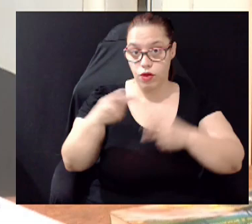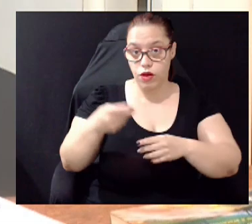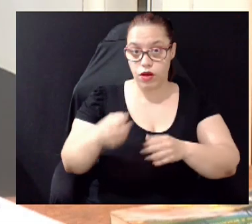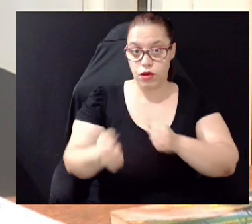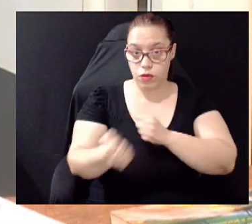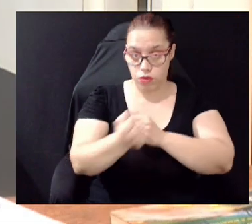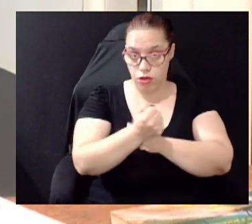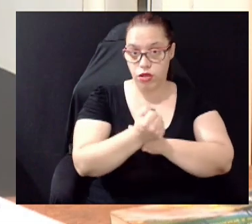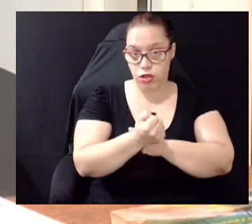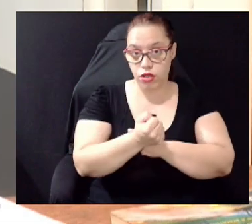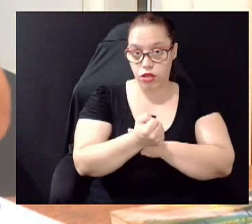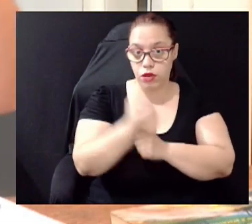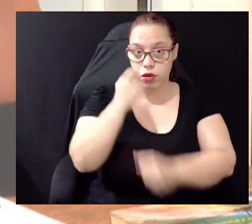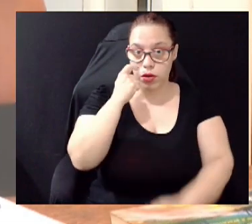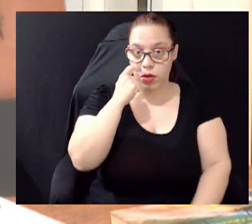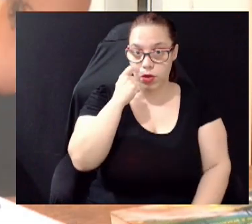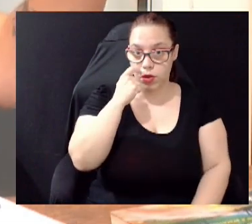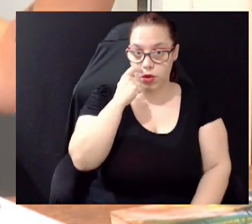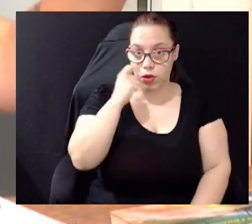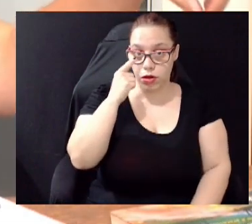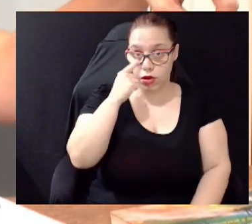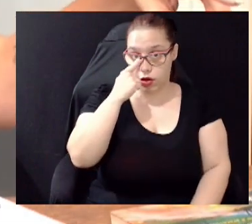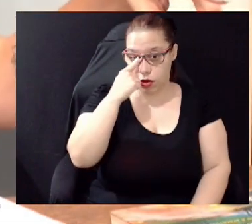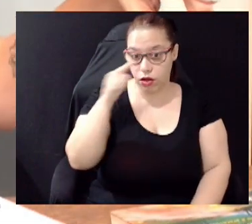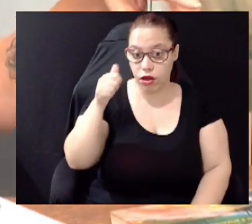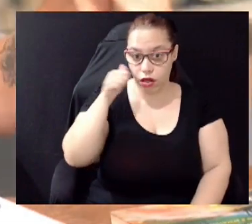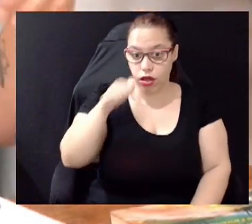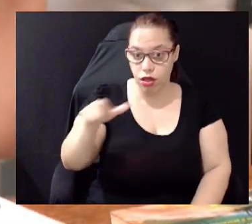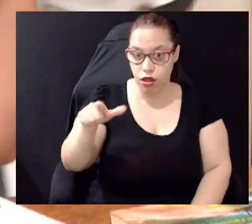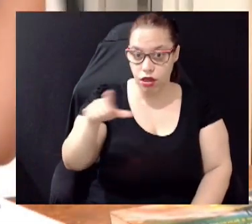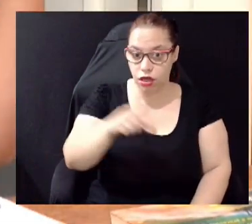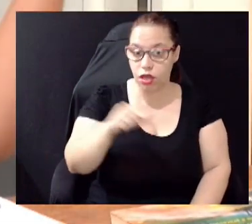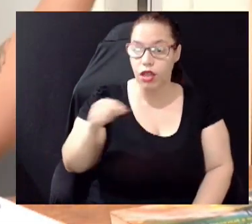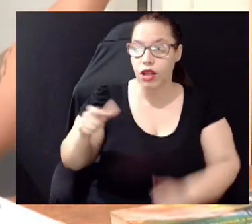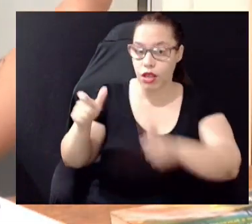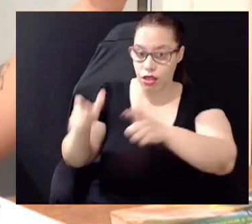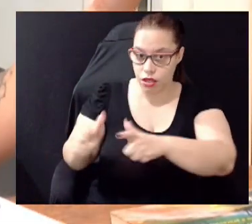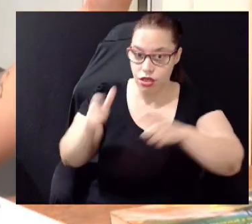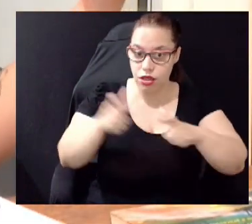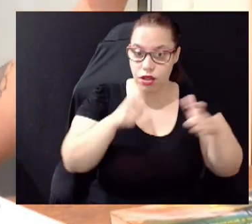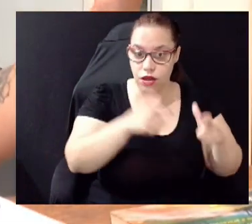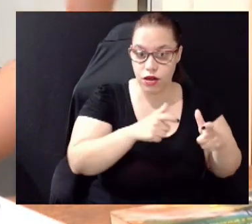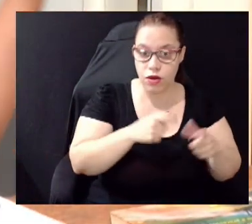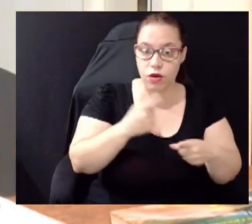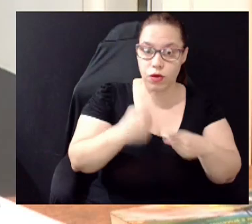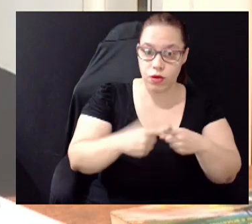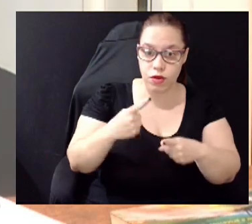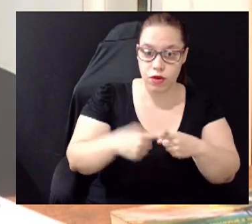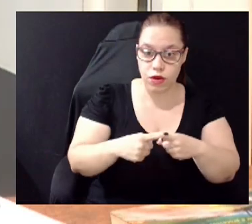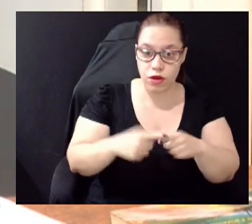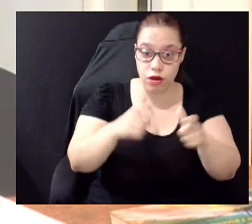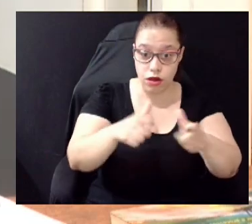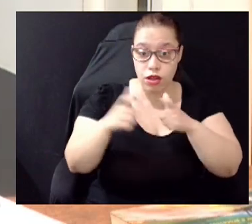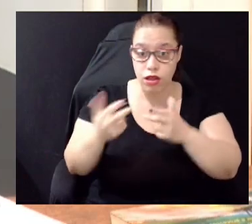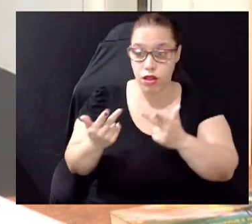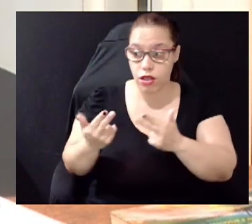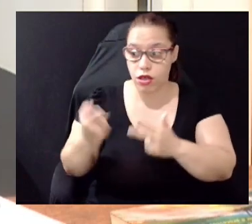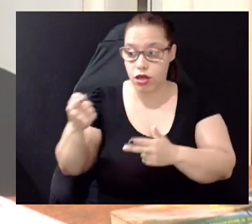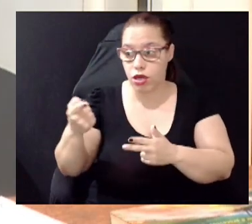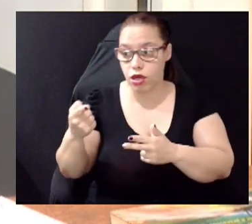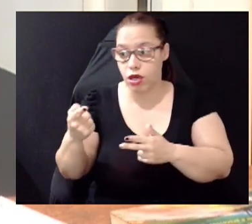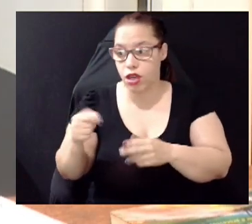que ela que deveria sair dos lugares, porque se ela fosse nos mesmos lugares que ela estaria